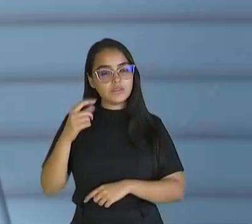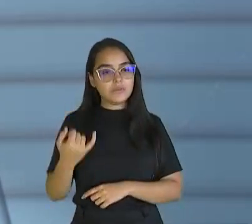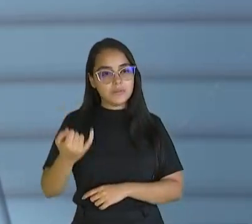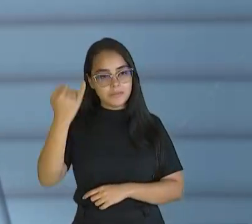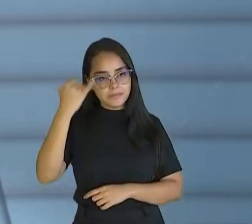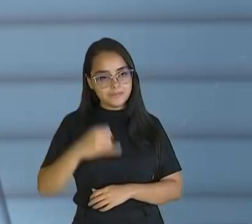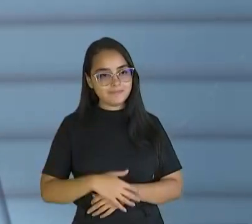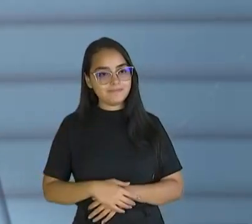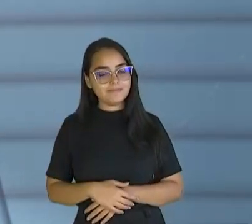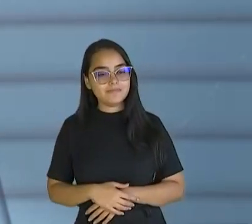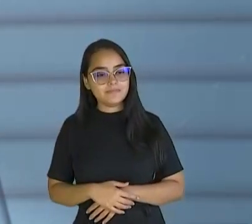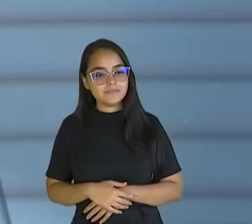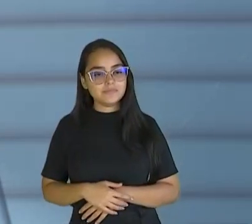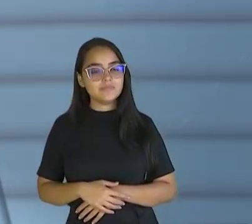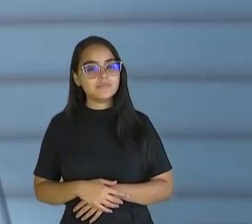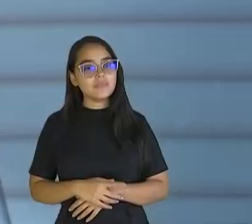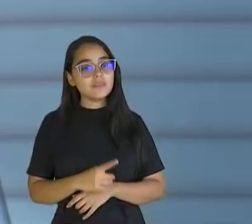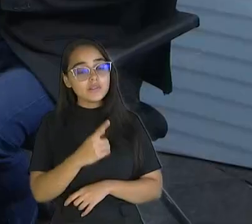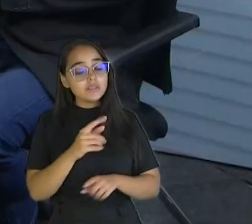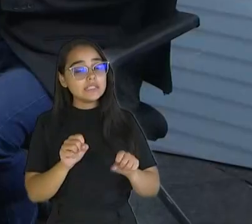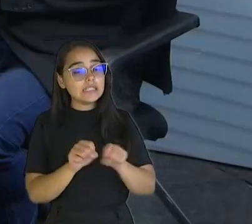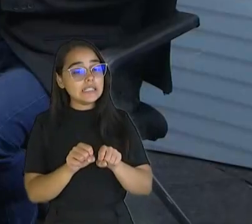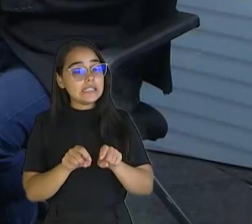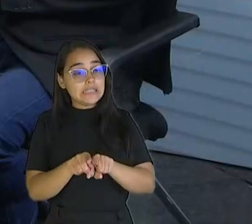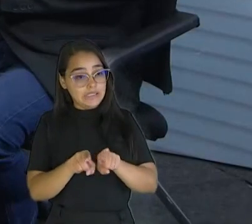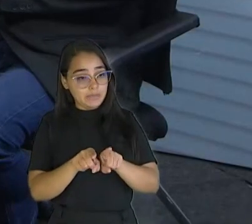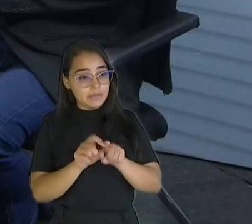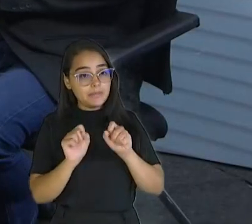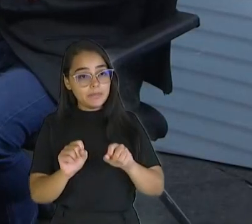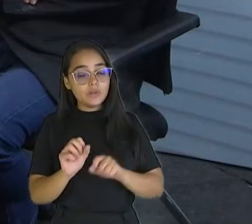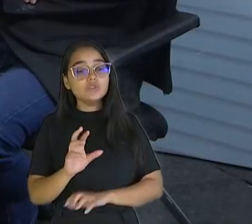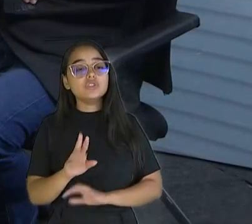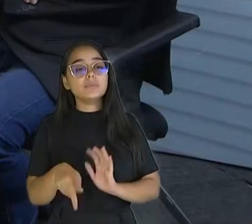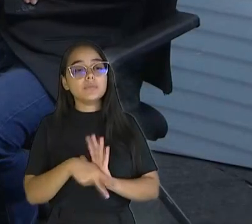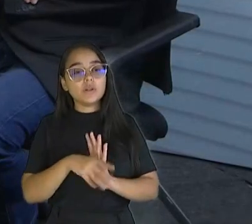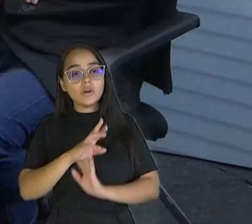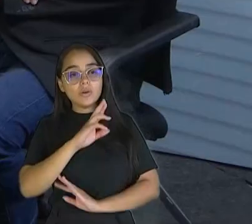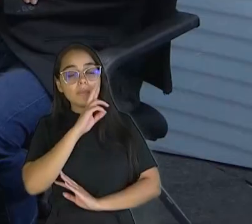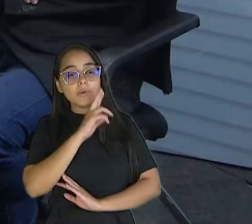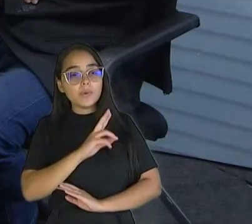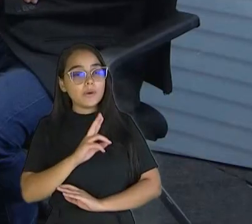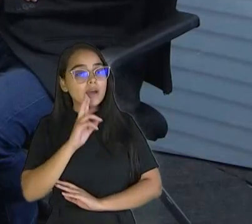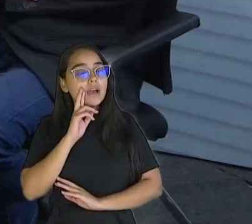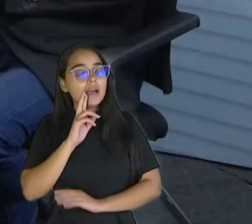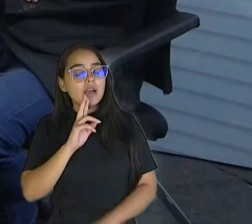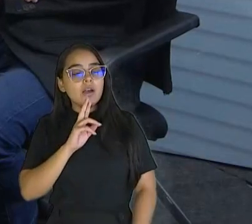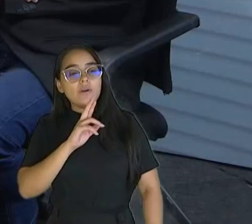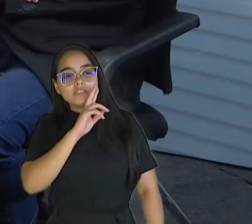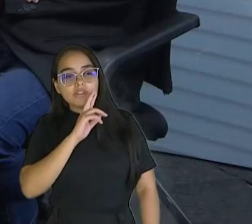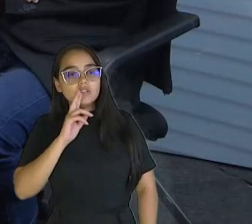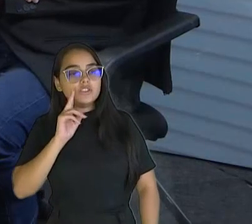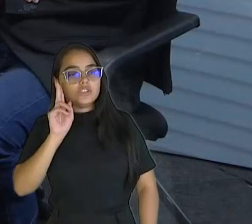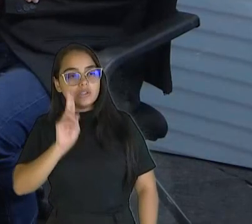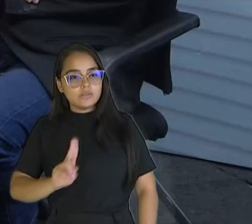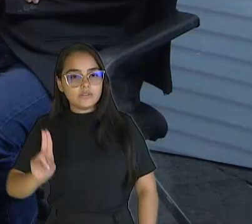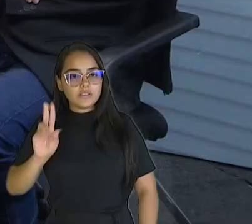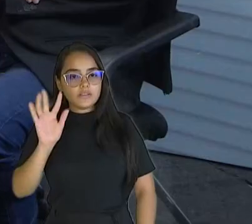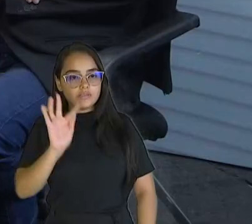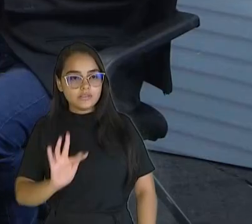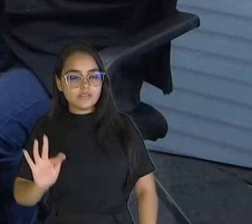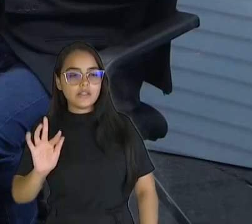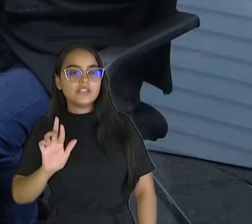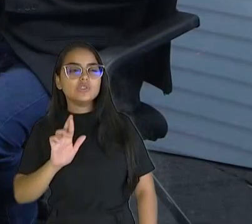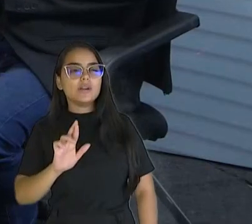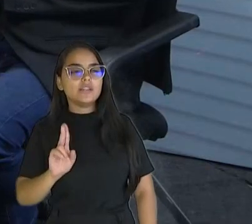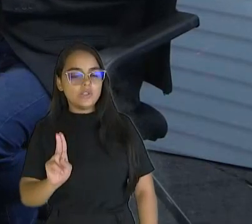tem. Bem. E você ainda tem também a opção do restaurante da Universidade Federal, né? Restaurante isso, a gente tem o RU também. O RU é muito bom lá, o RU,